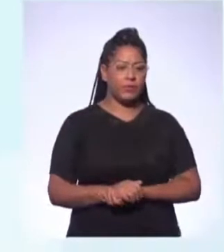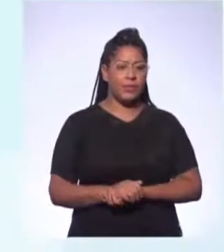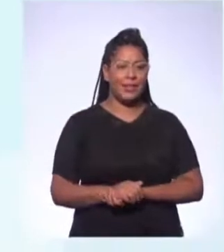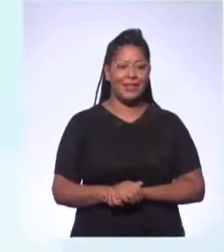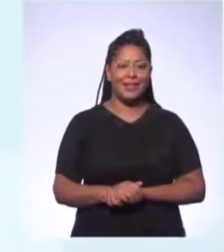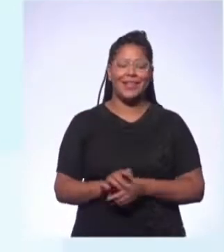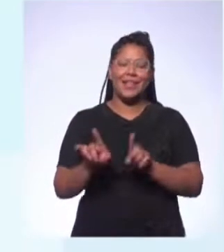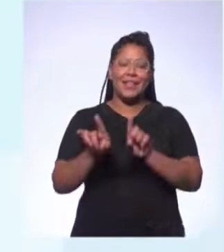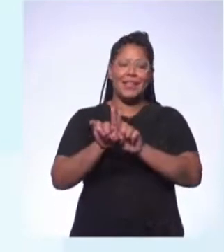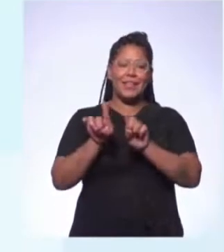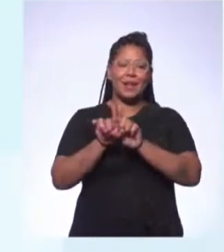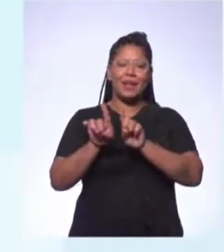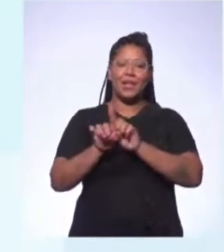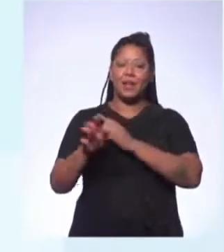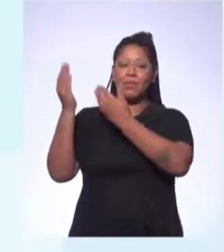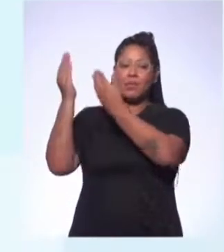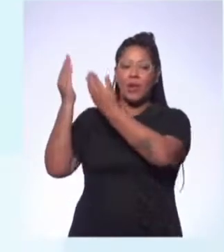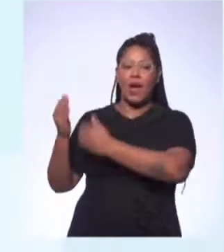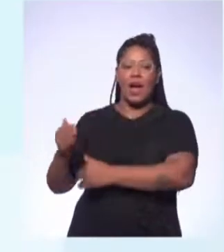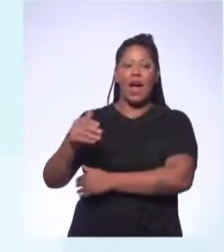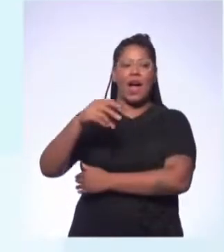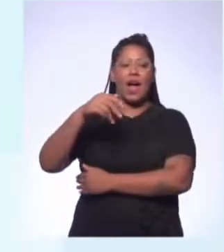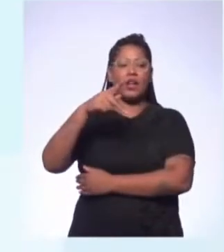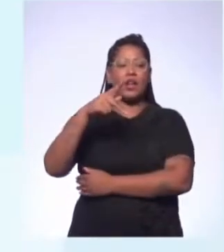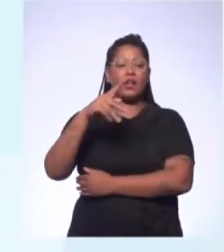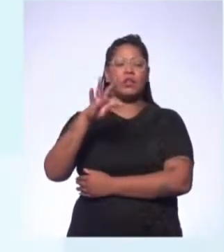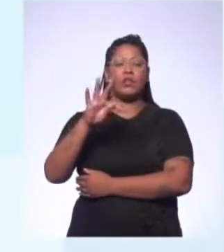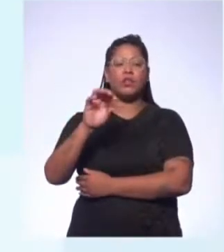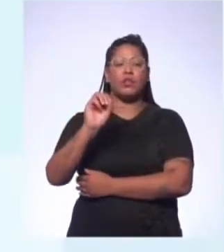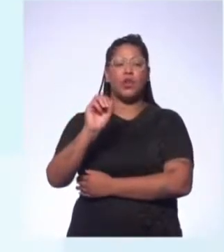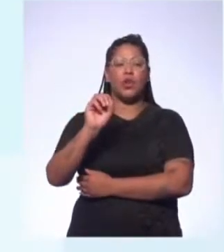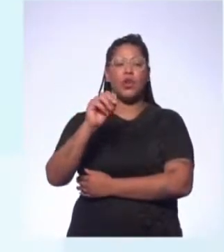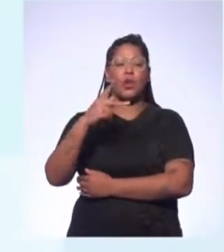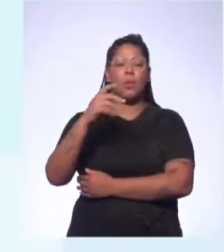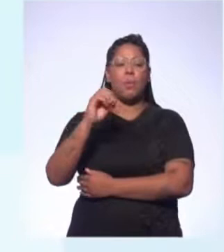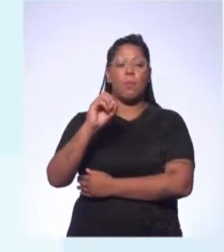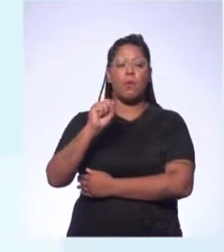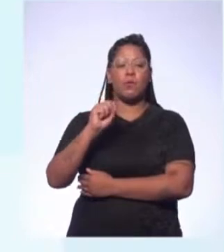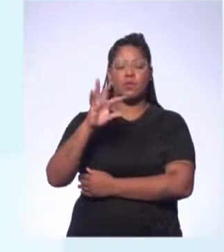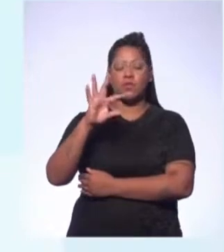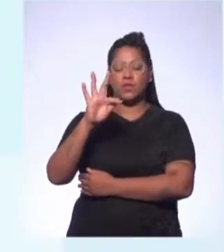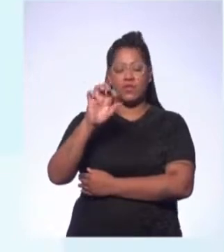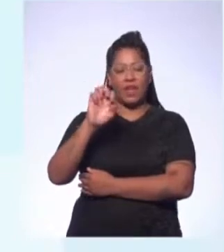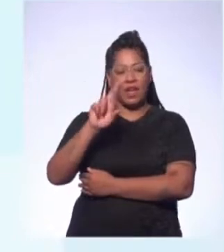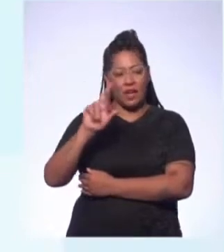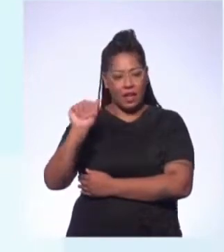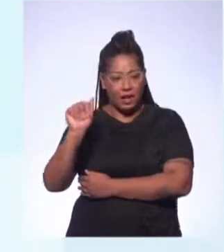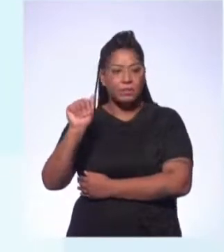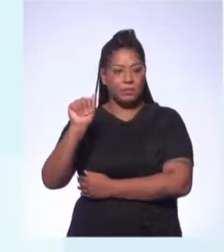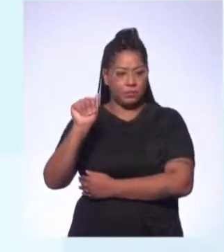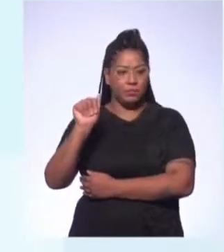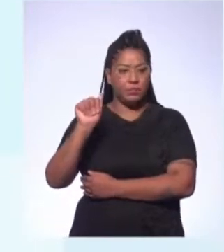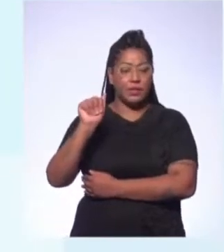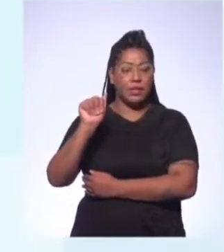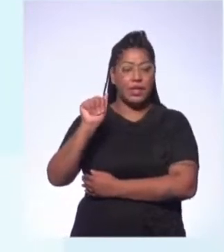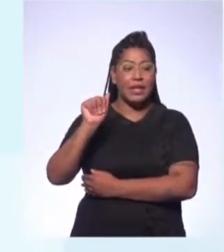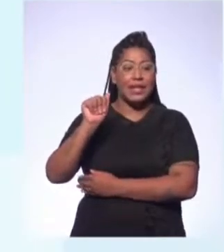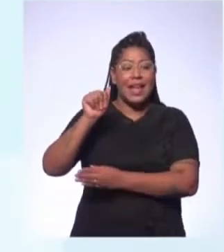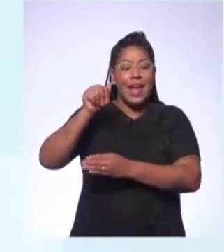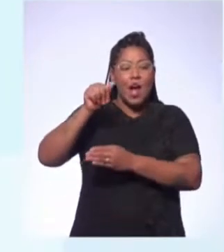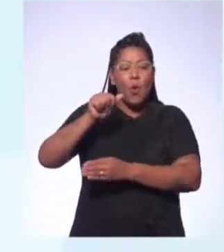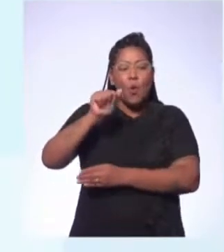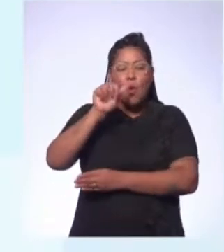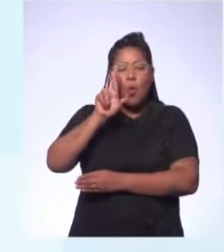Então temos a troposfera. A troposfera é a camada de ar, ok? Mais próxima da Terra.